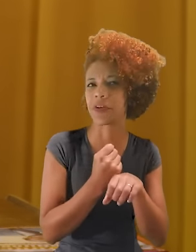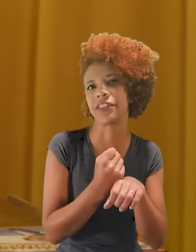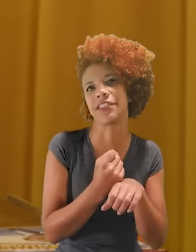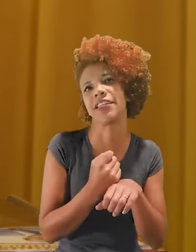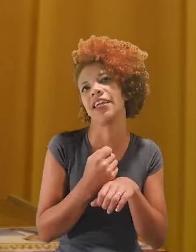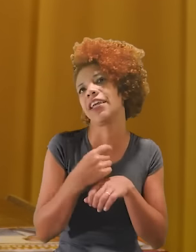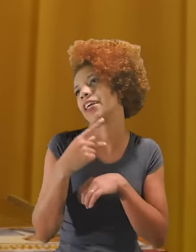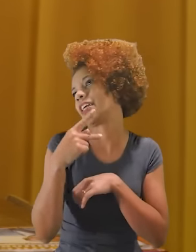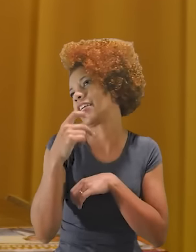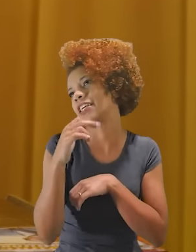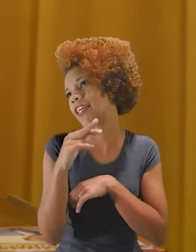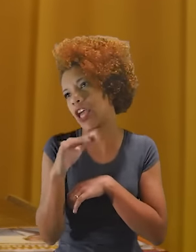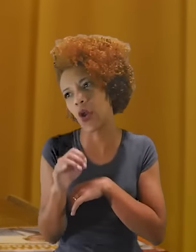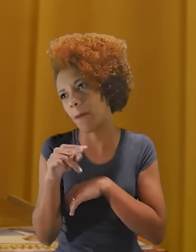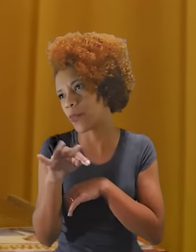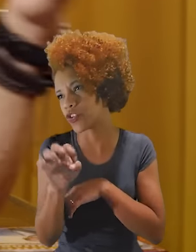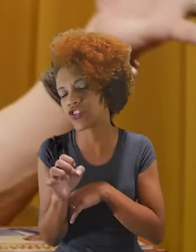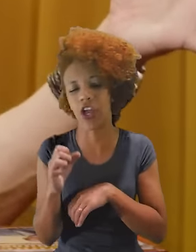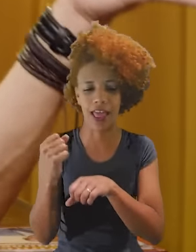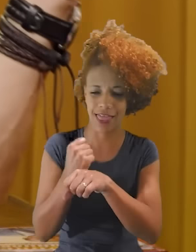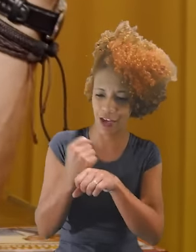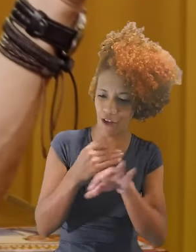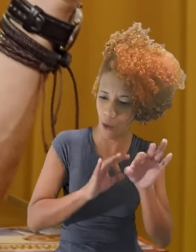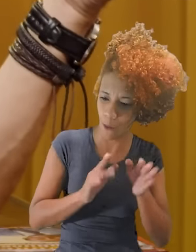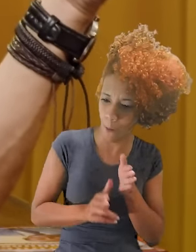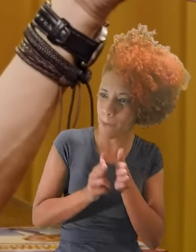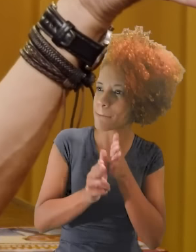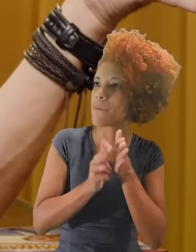chamava-se Carrollwood Pacific Railroad. Ele construiu